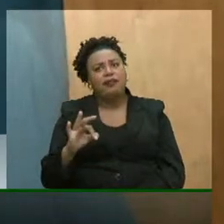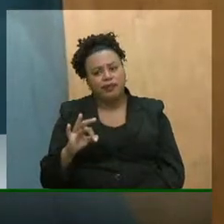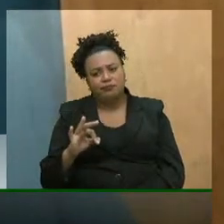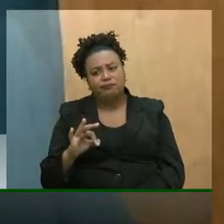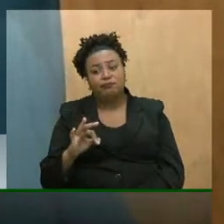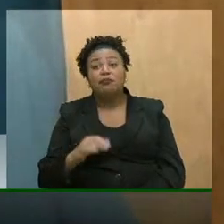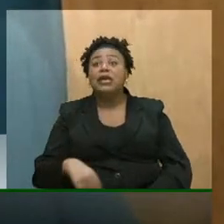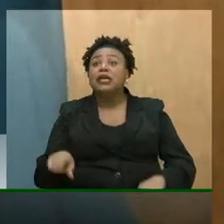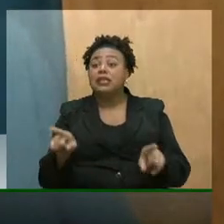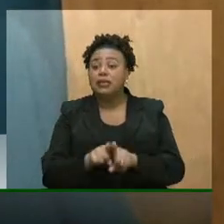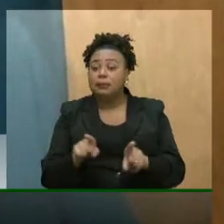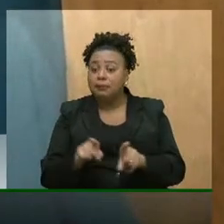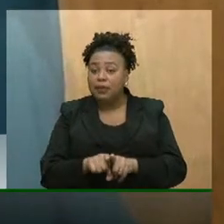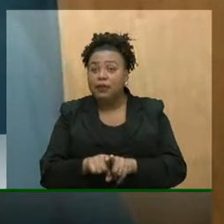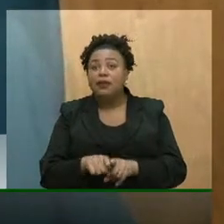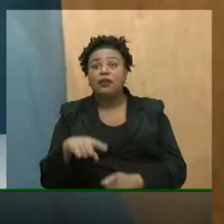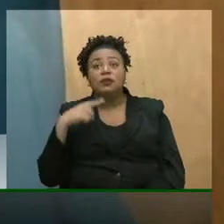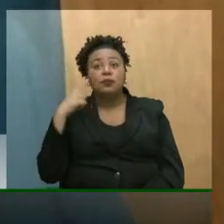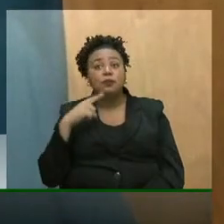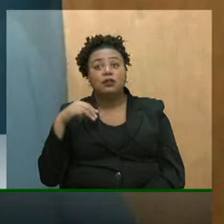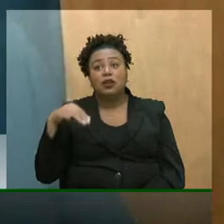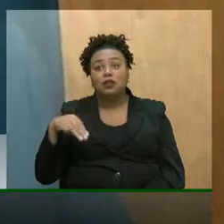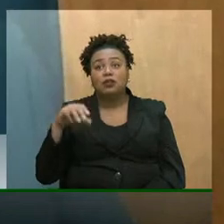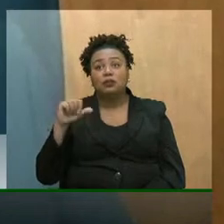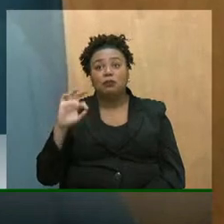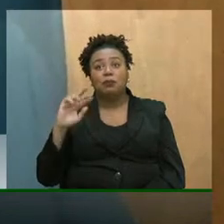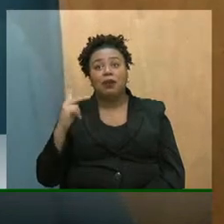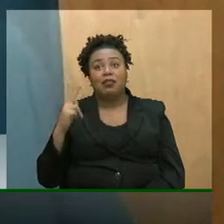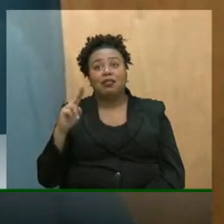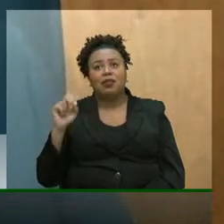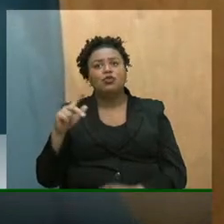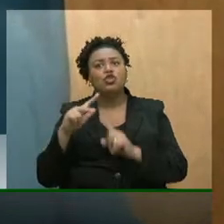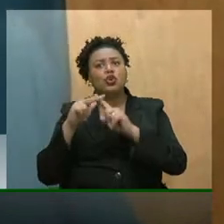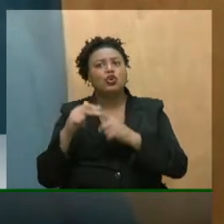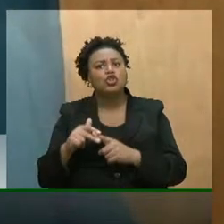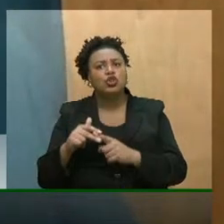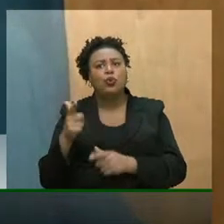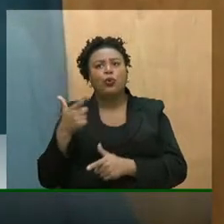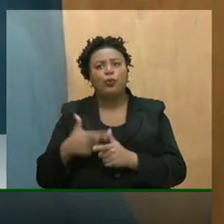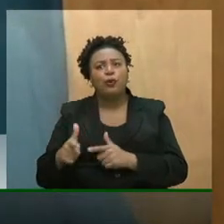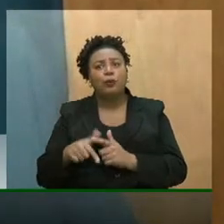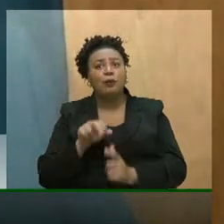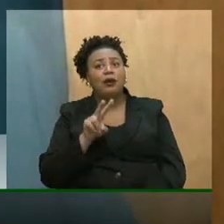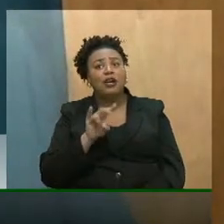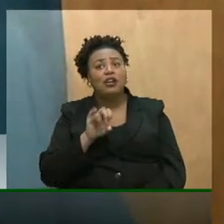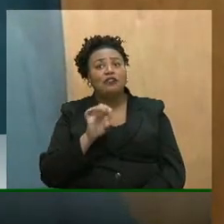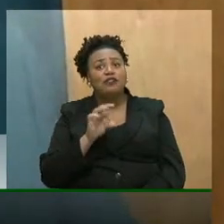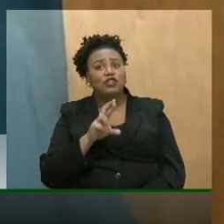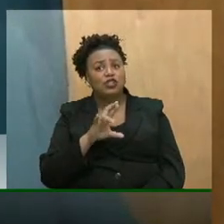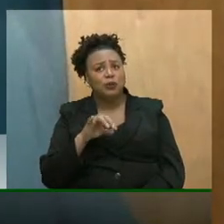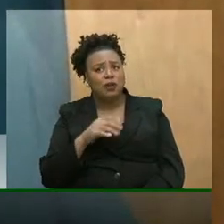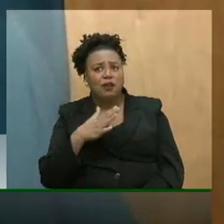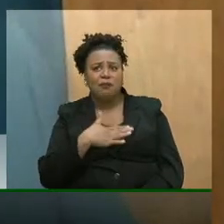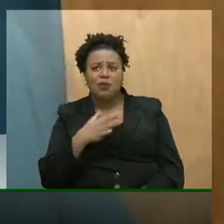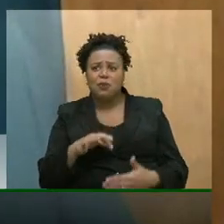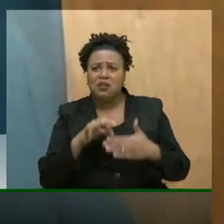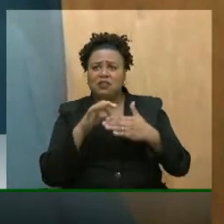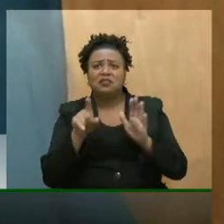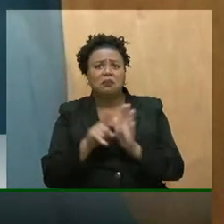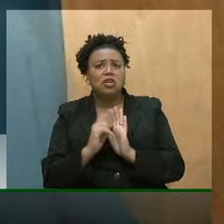Além disso, o deputado Matheus, na sua emenda, ele corrigiu o problema das vistorias. Também, meu líder, não vai ser